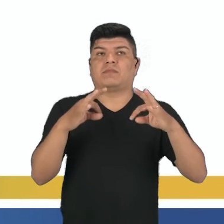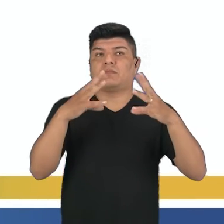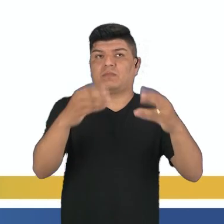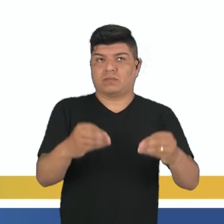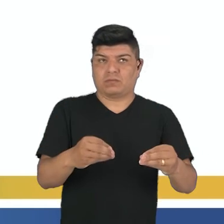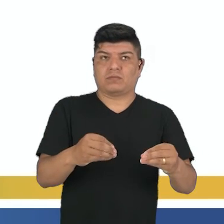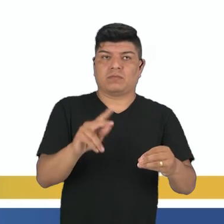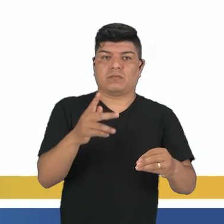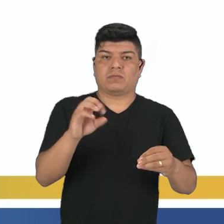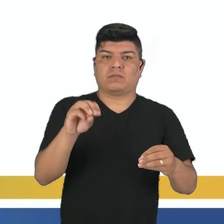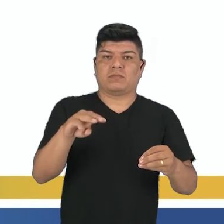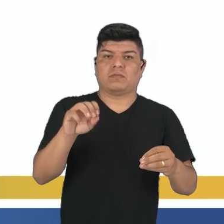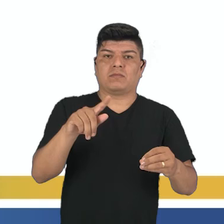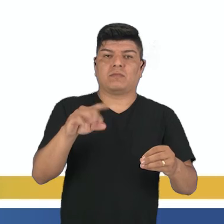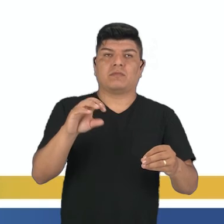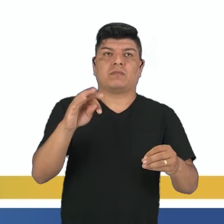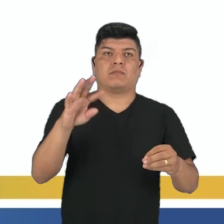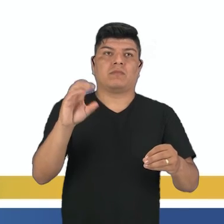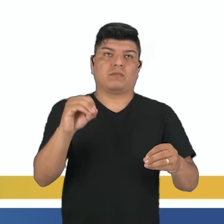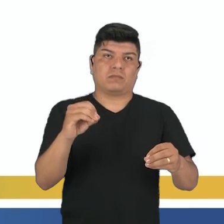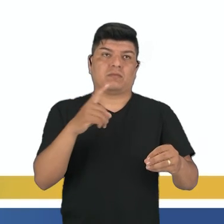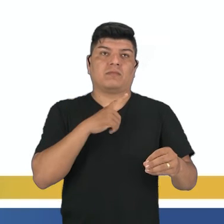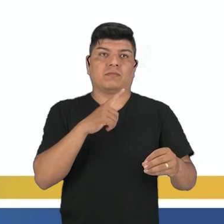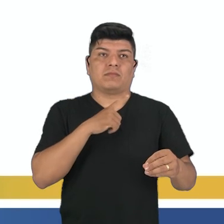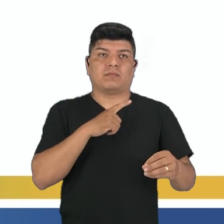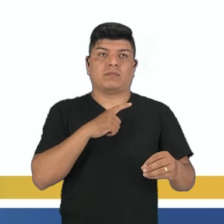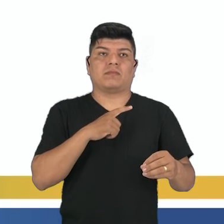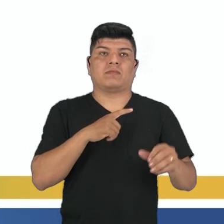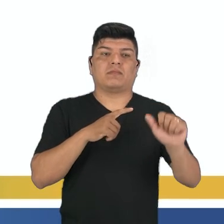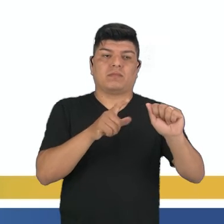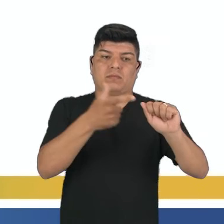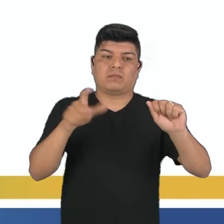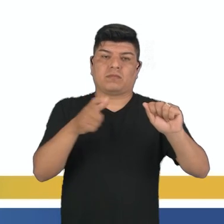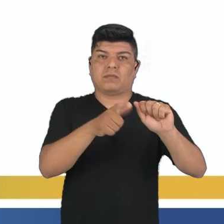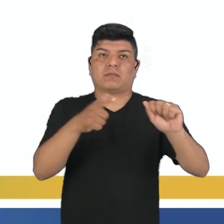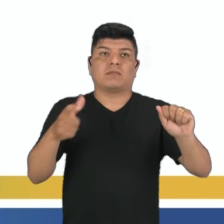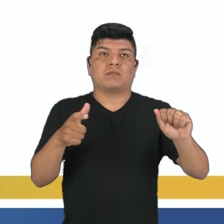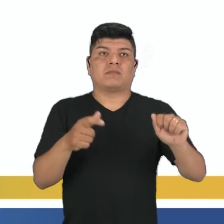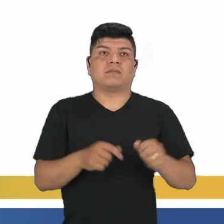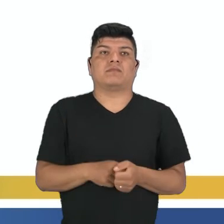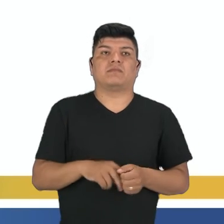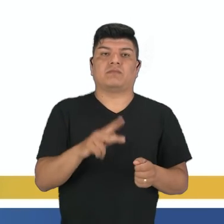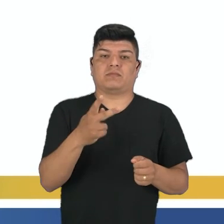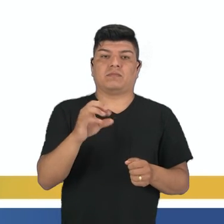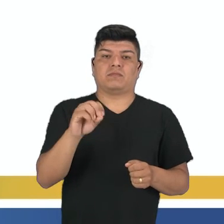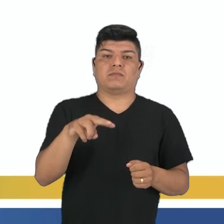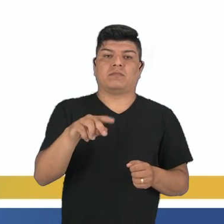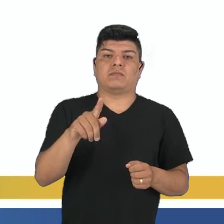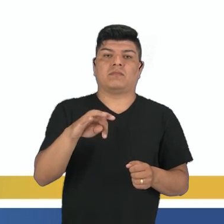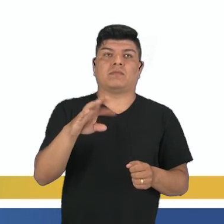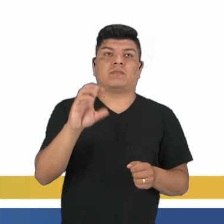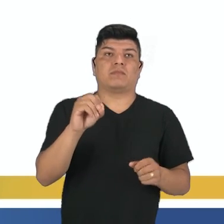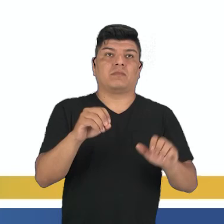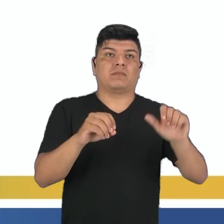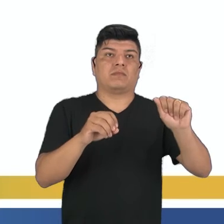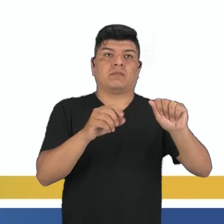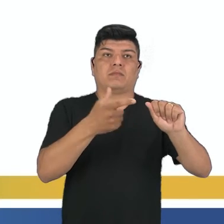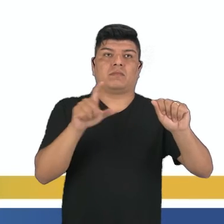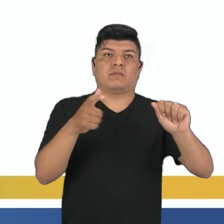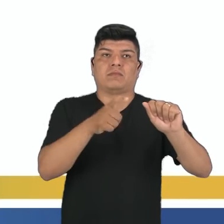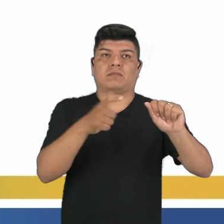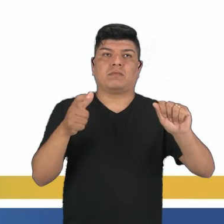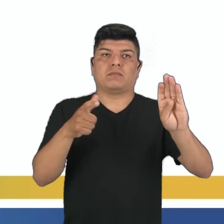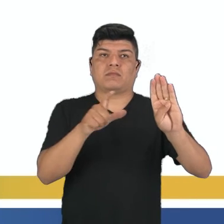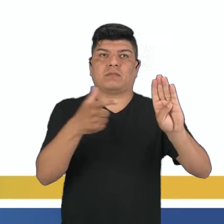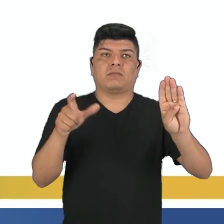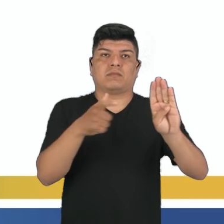totalmente homozigotos Azão, Azão produzem Azão, Azão. E indivíduos homozigotos que produzem Azão, Azão e Bzão,